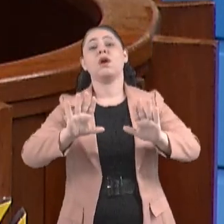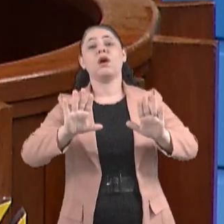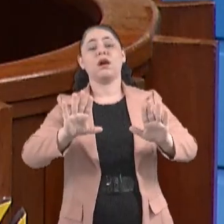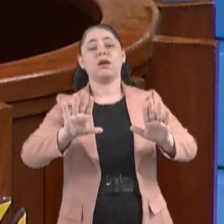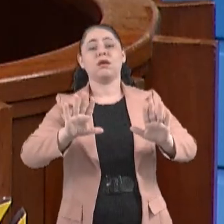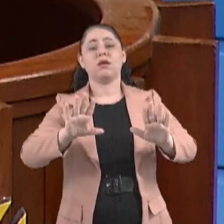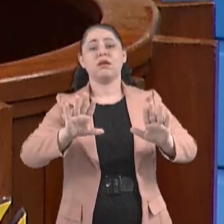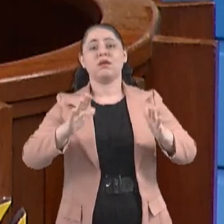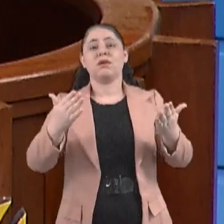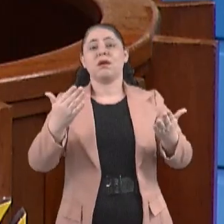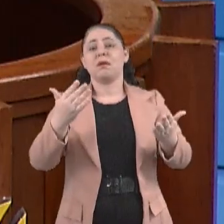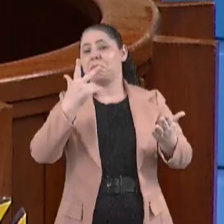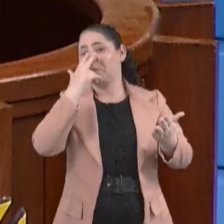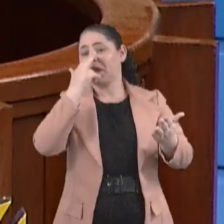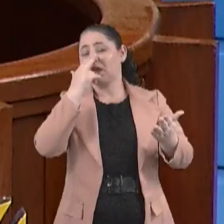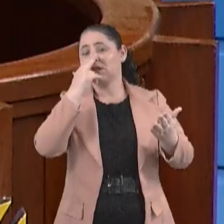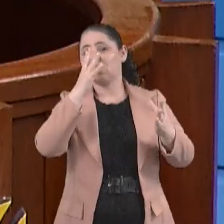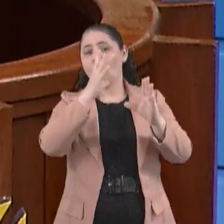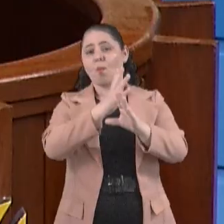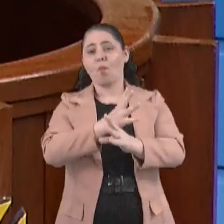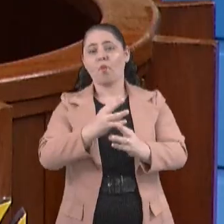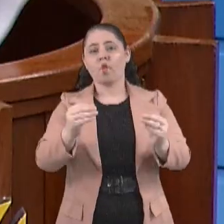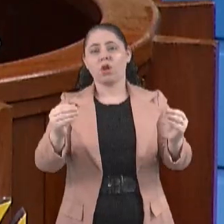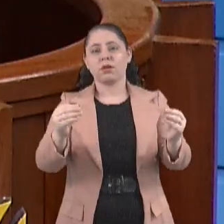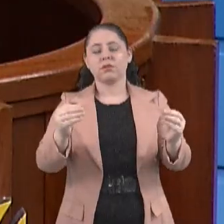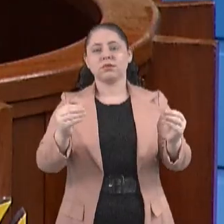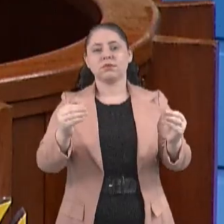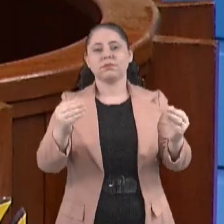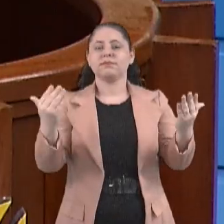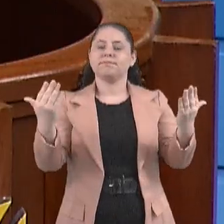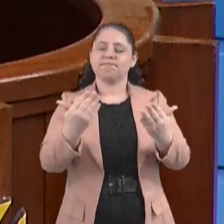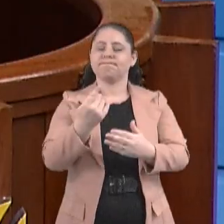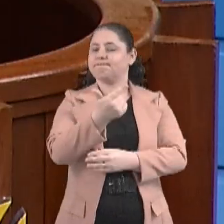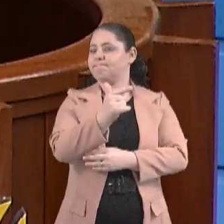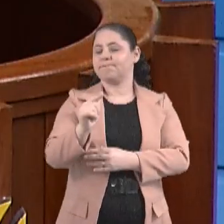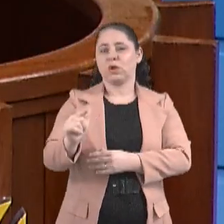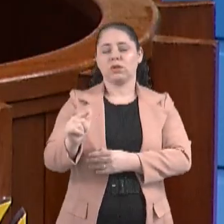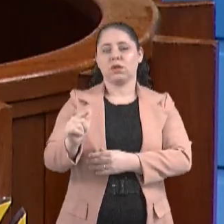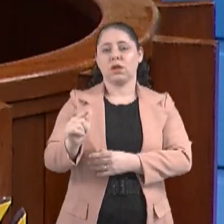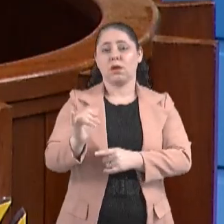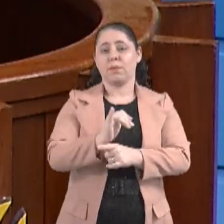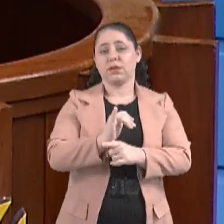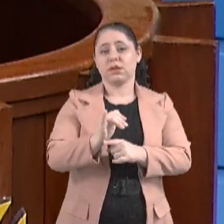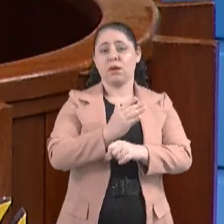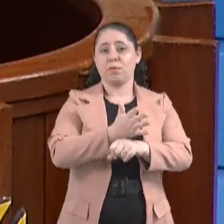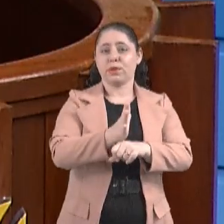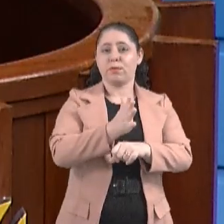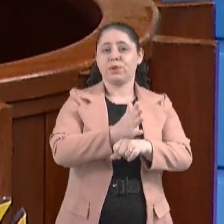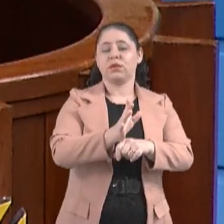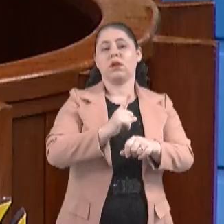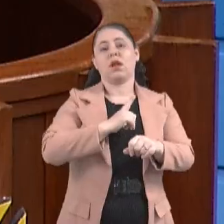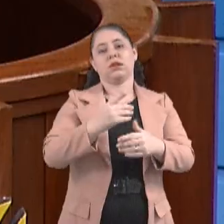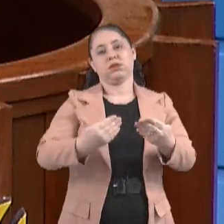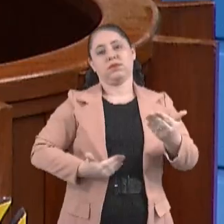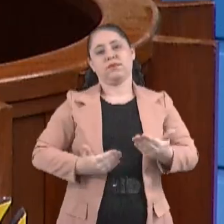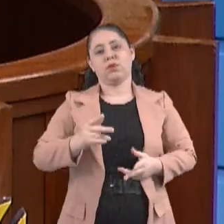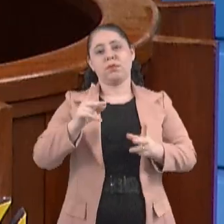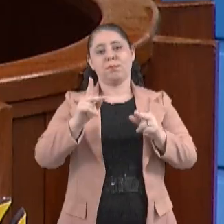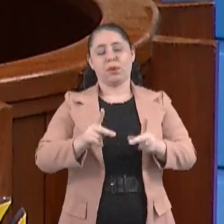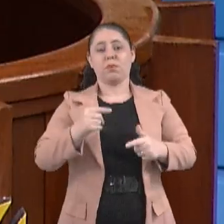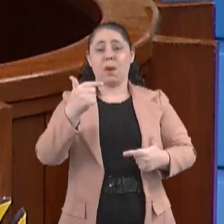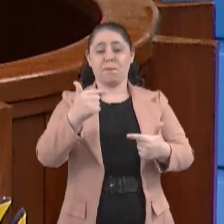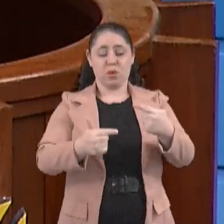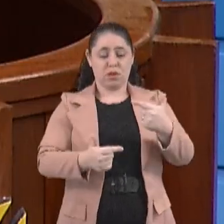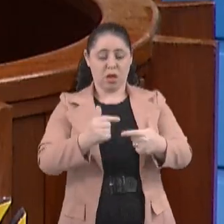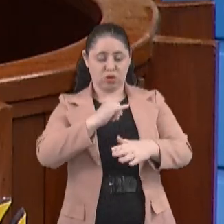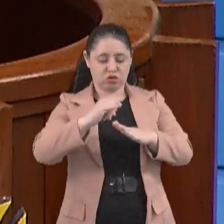tudo deixou de existir. E nós não temos hoje um instrumento de capacitação dos servidores públicos, uma